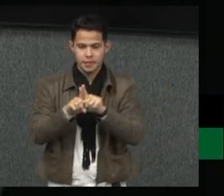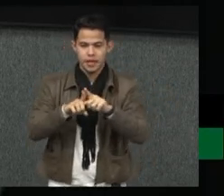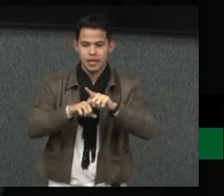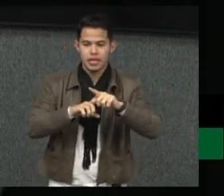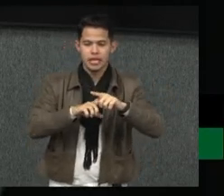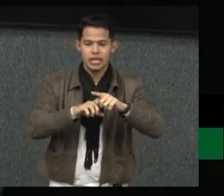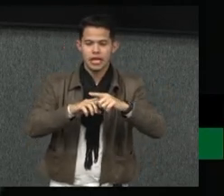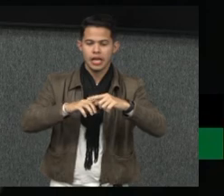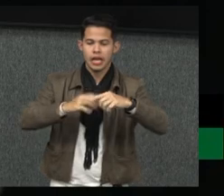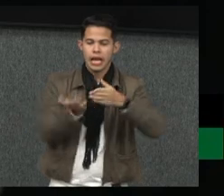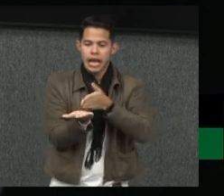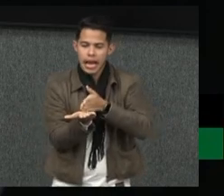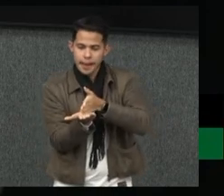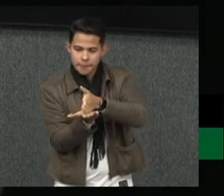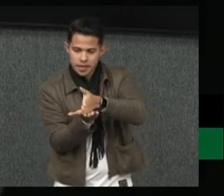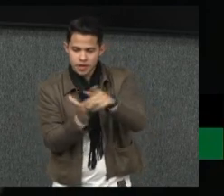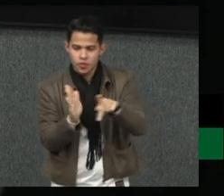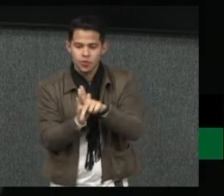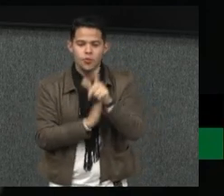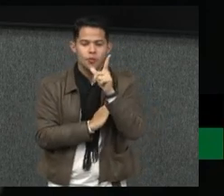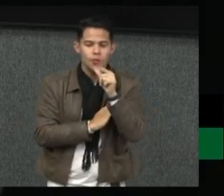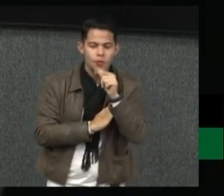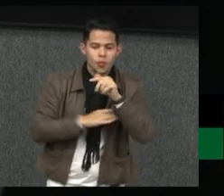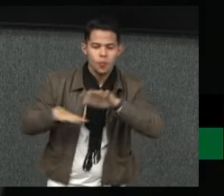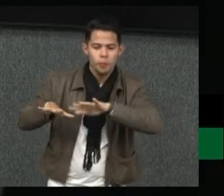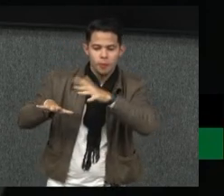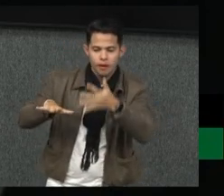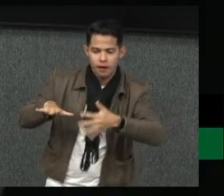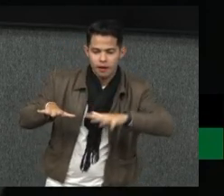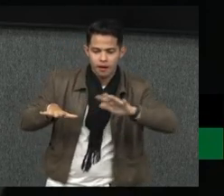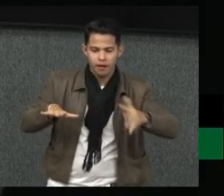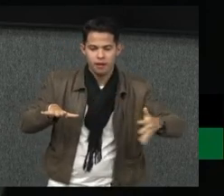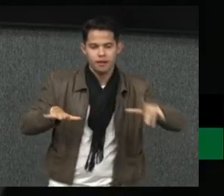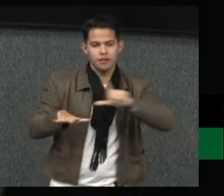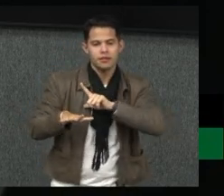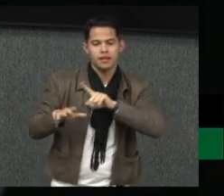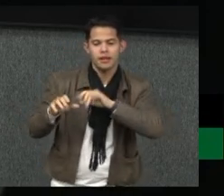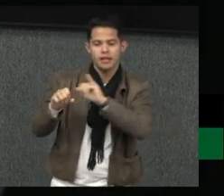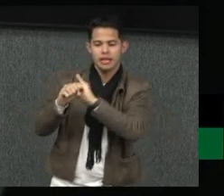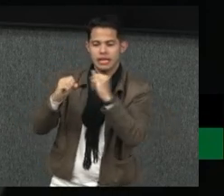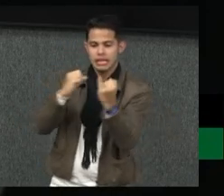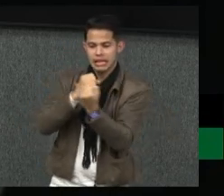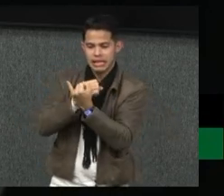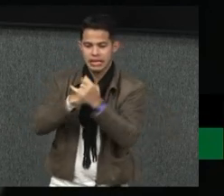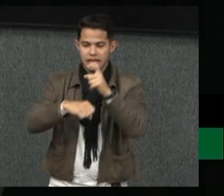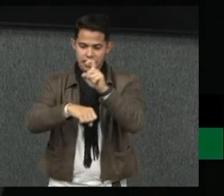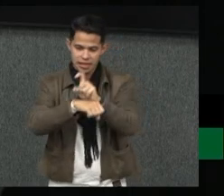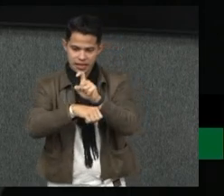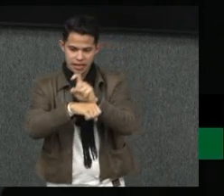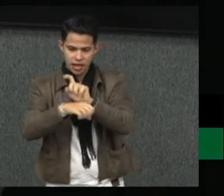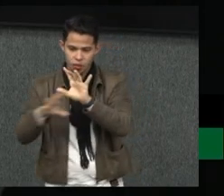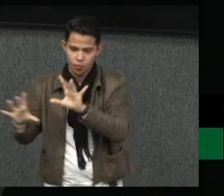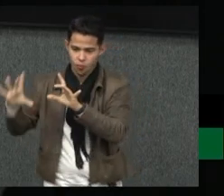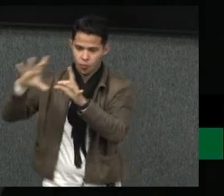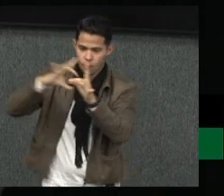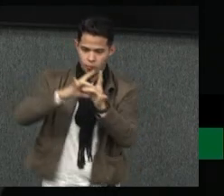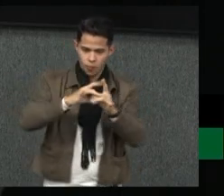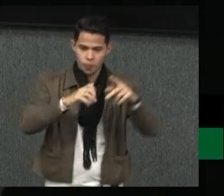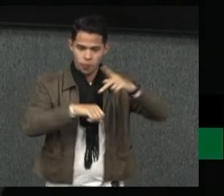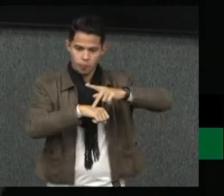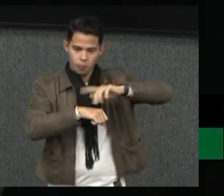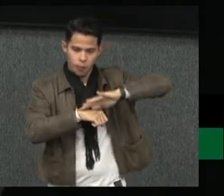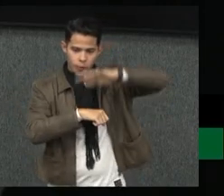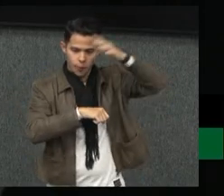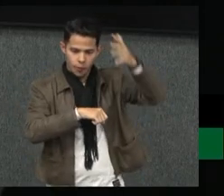que é uma questão turística. Temos a ilha de Araranguá, que liga ao Morro dos Conventos, que